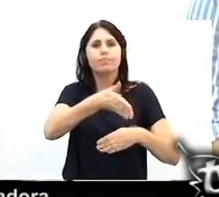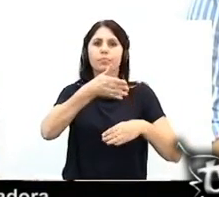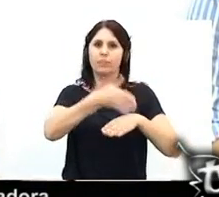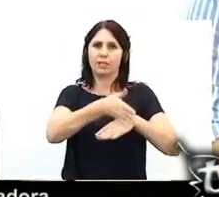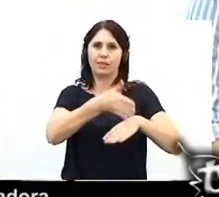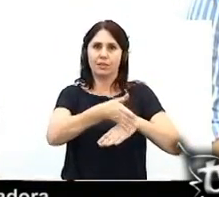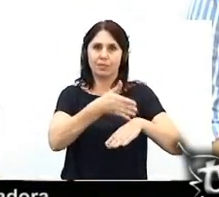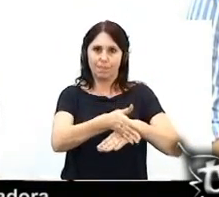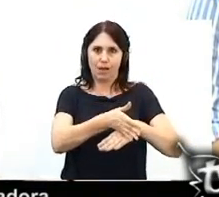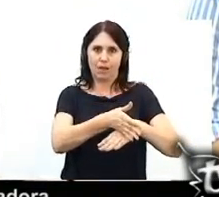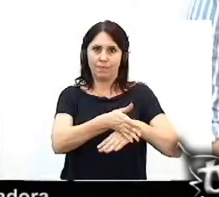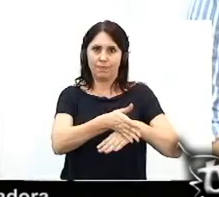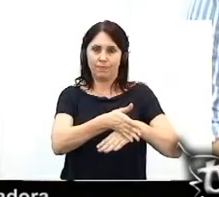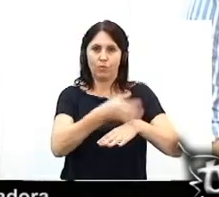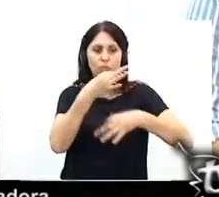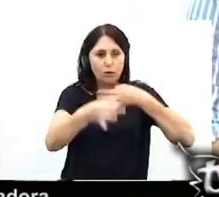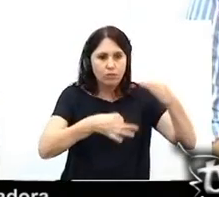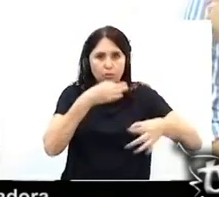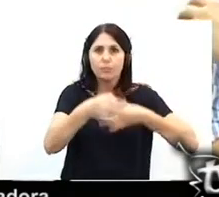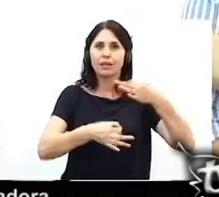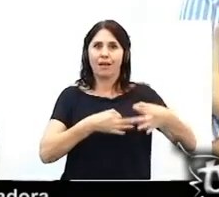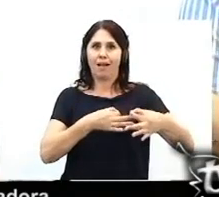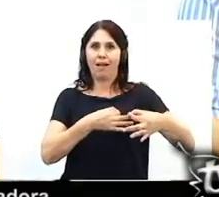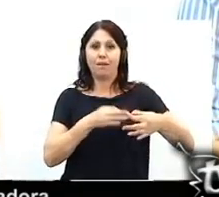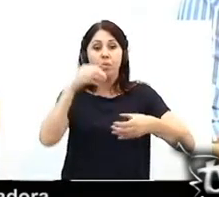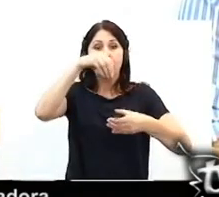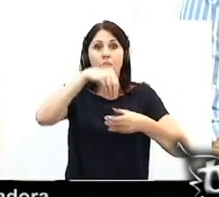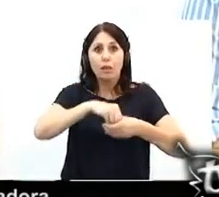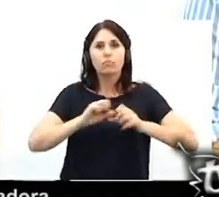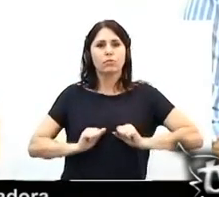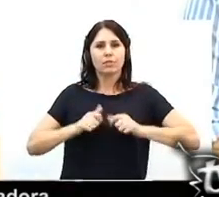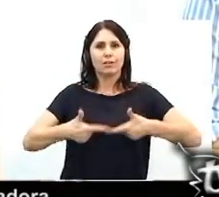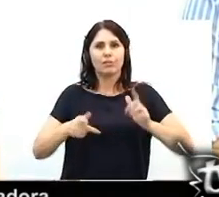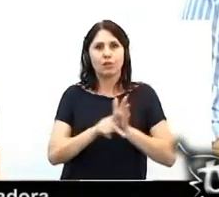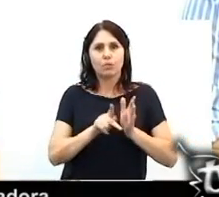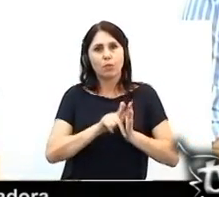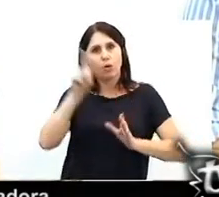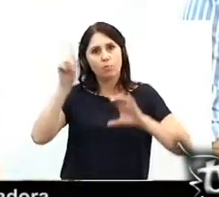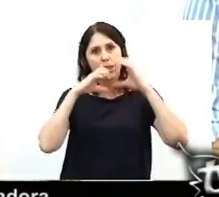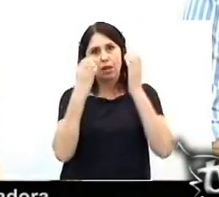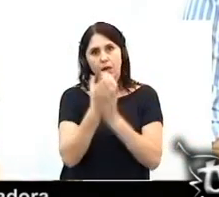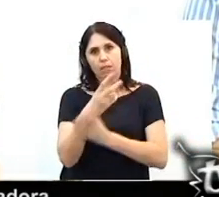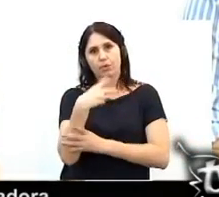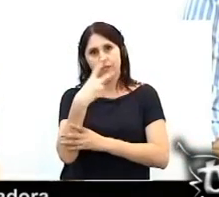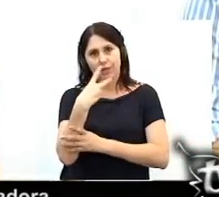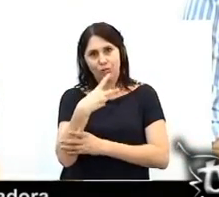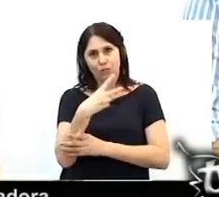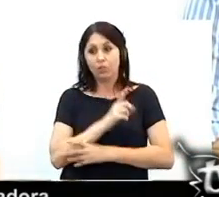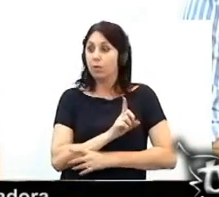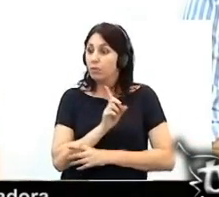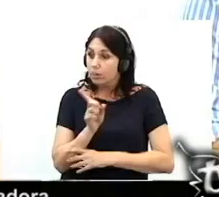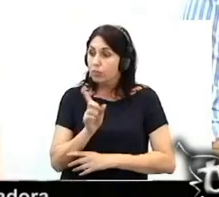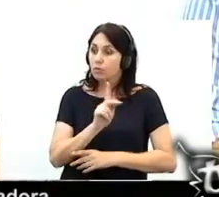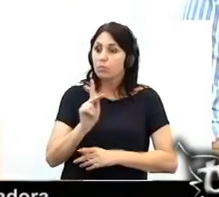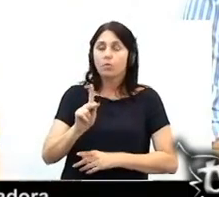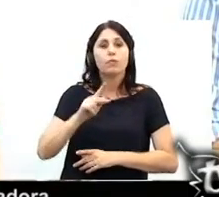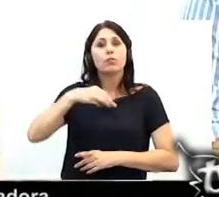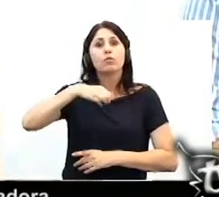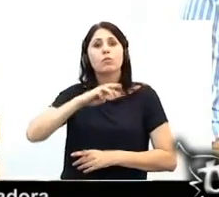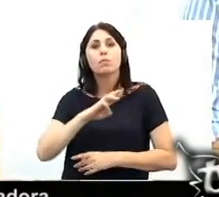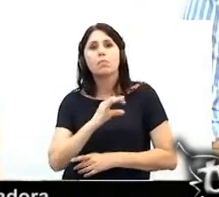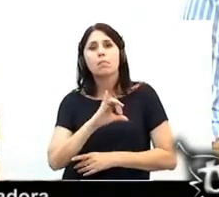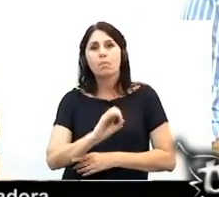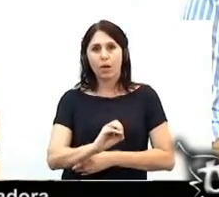que está a área da habitação, como é que está a área da mobilidade urbana. Nós precisamos, a comunidade precisa